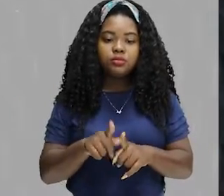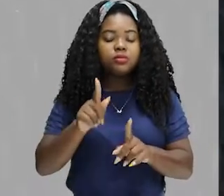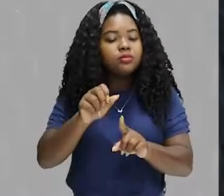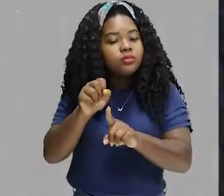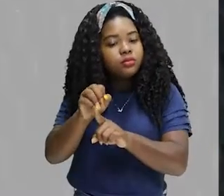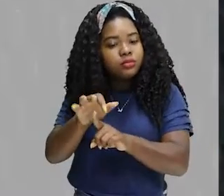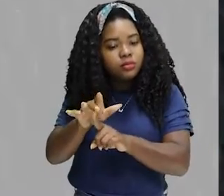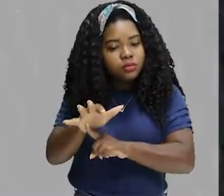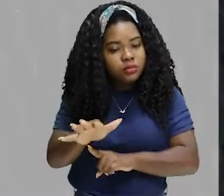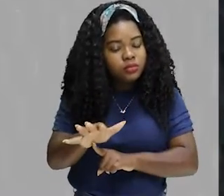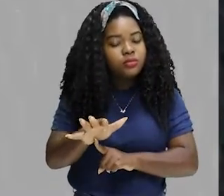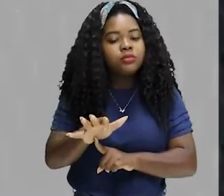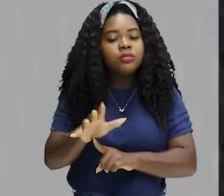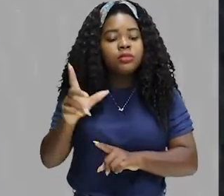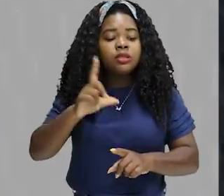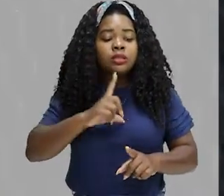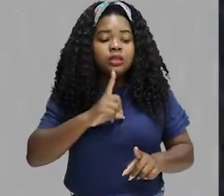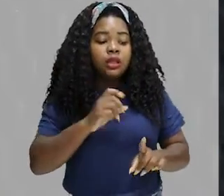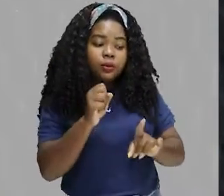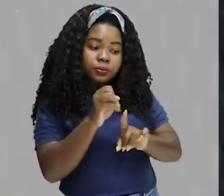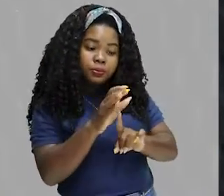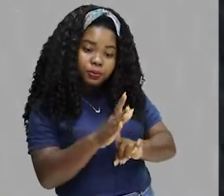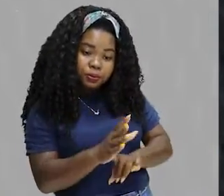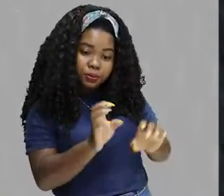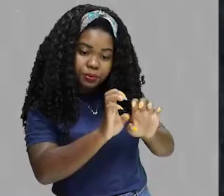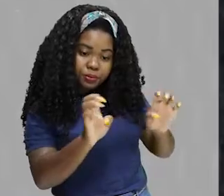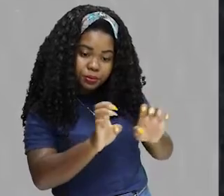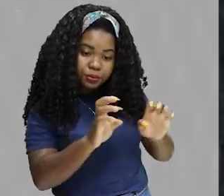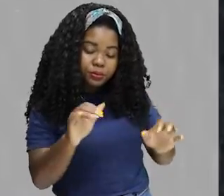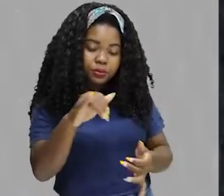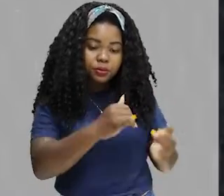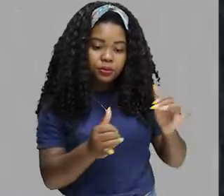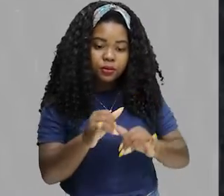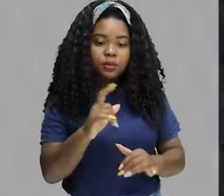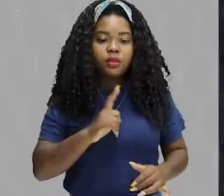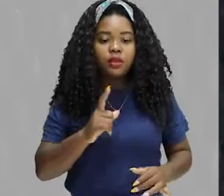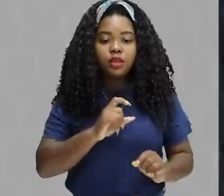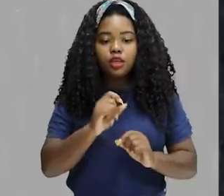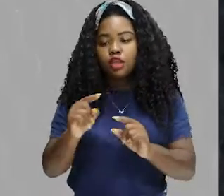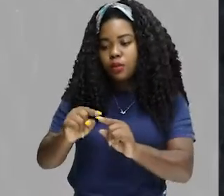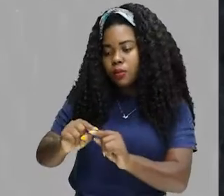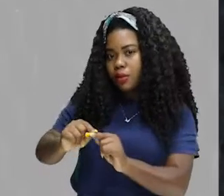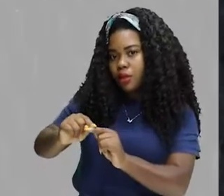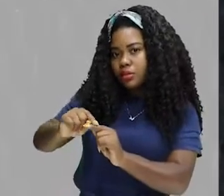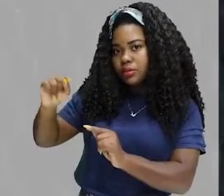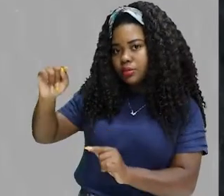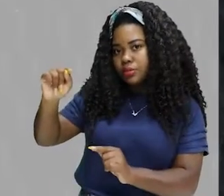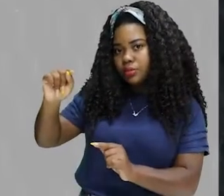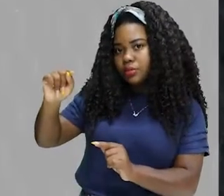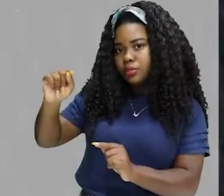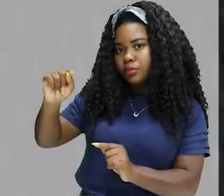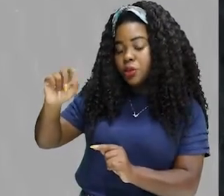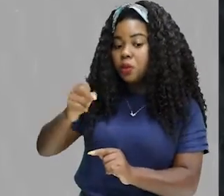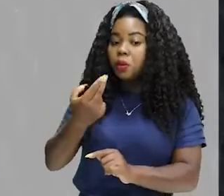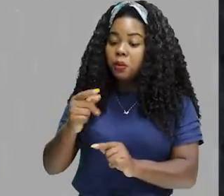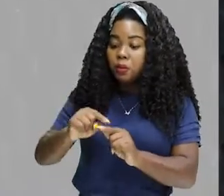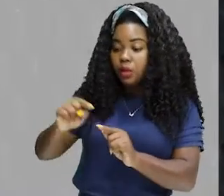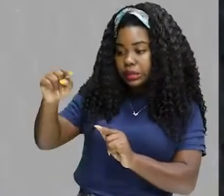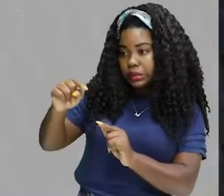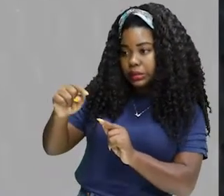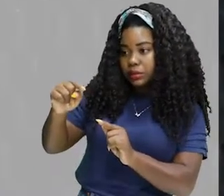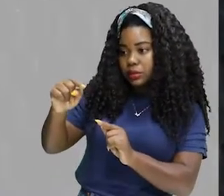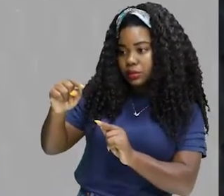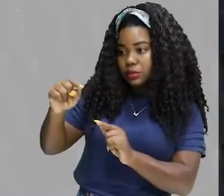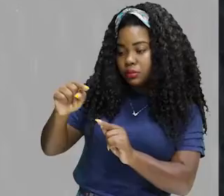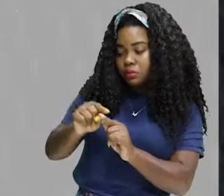Então, se há a formação de um gás, na equação química, eu vou utilizar uma setinha, olha só, ou para cima ou